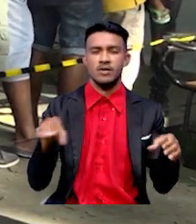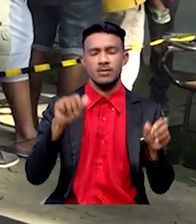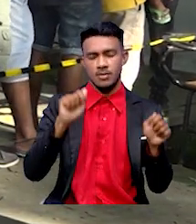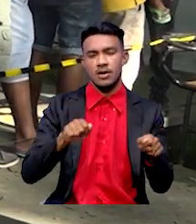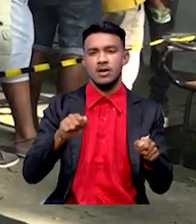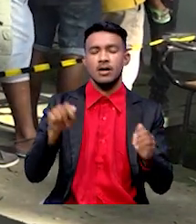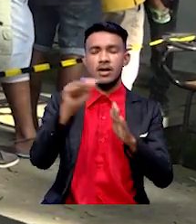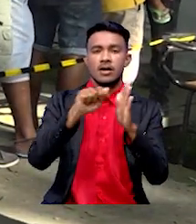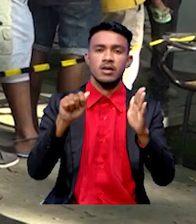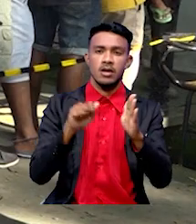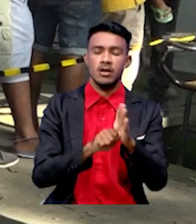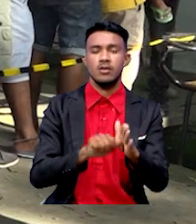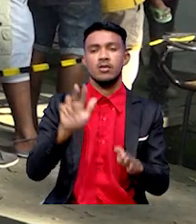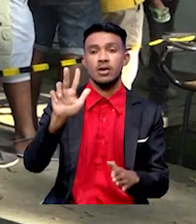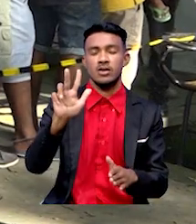artigo número 3,